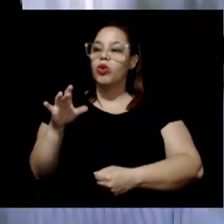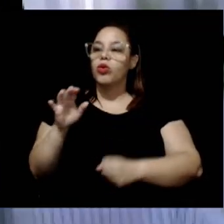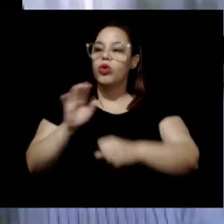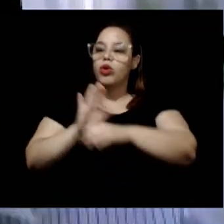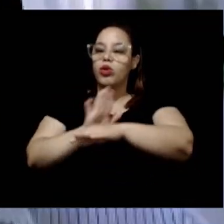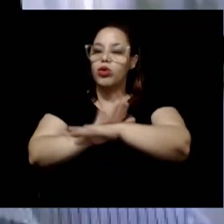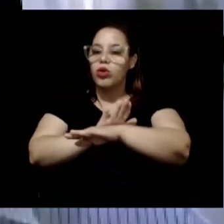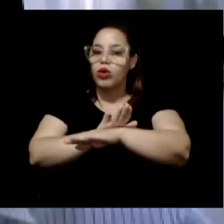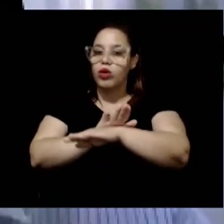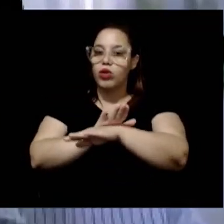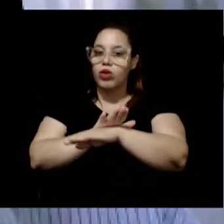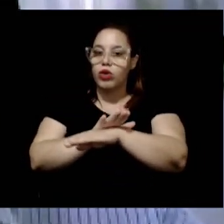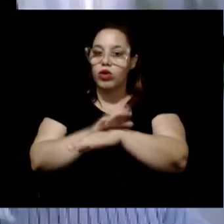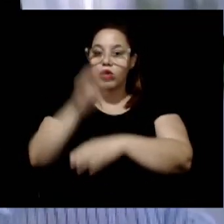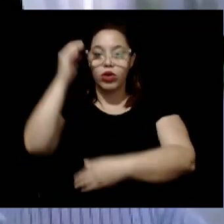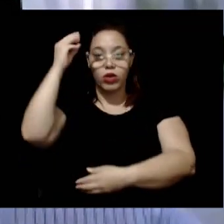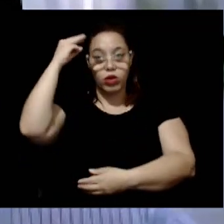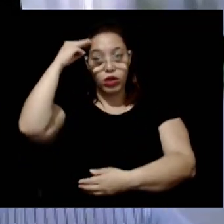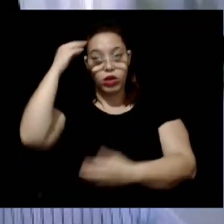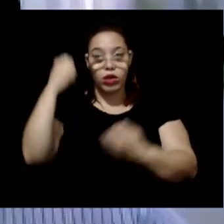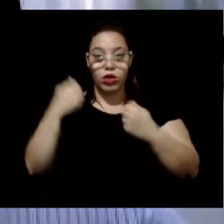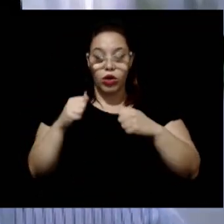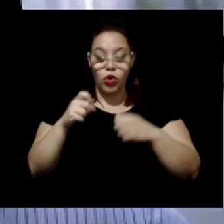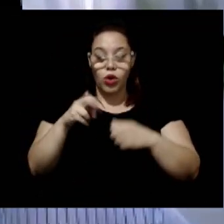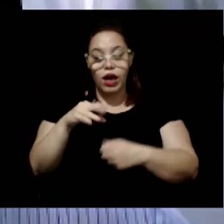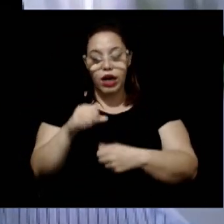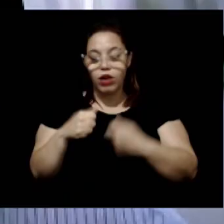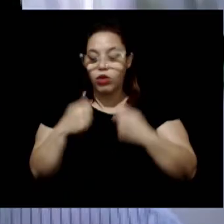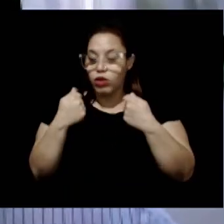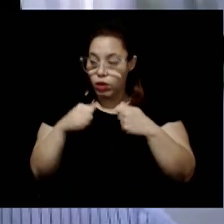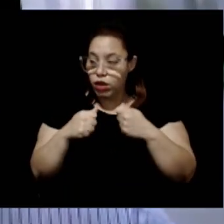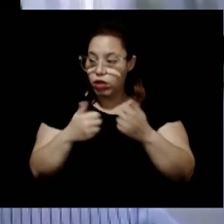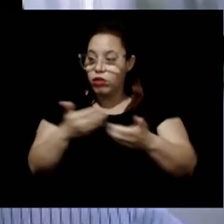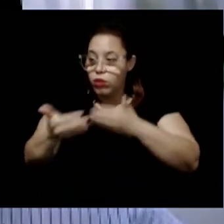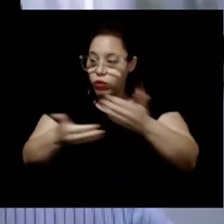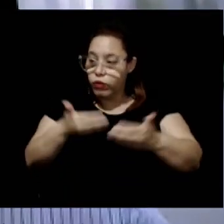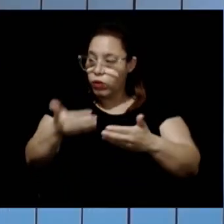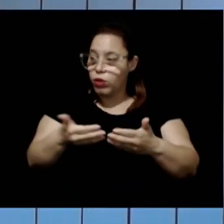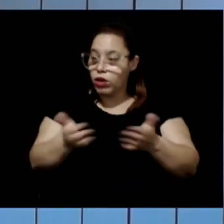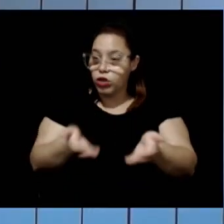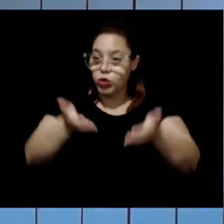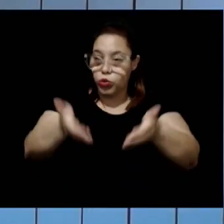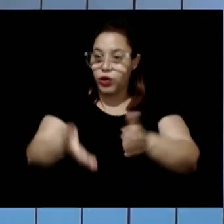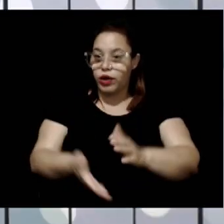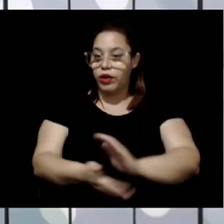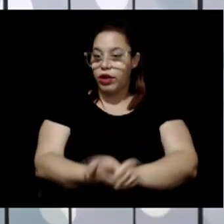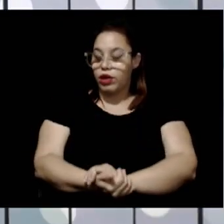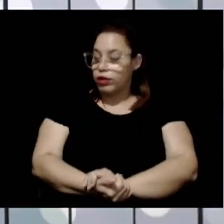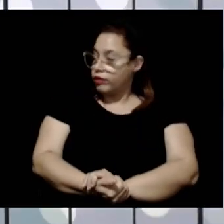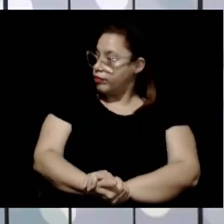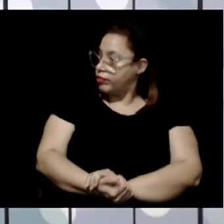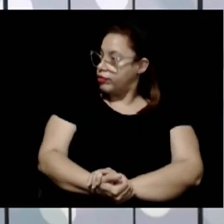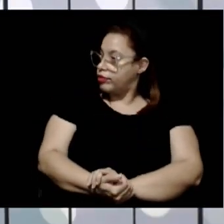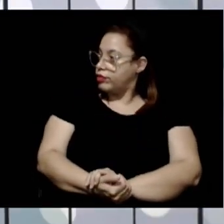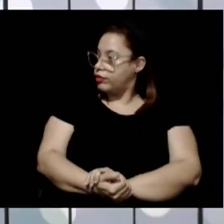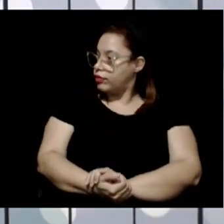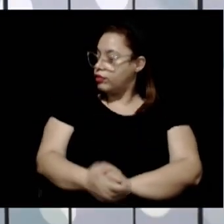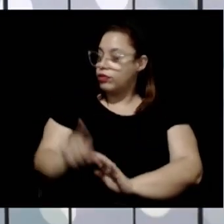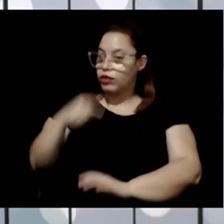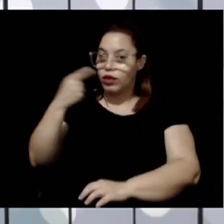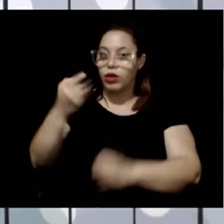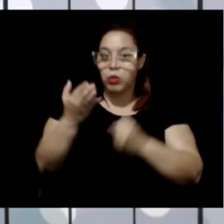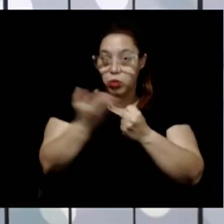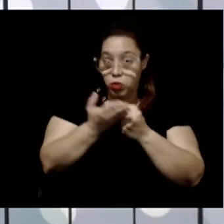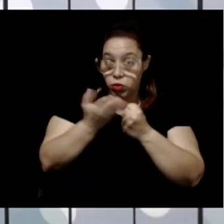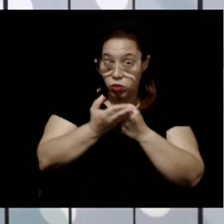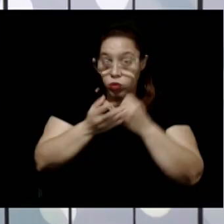doença mental. O clínico tem que também, de alguma forma, saber abordar. No próximo bloco, nós vamos